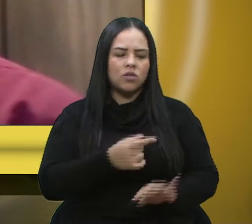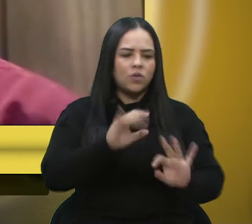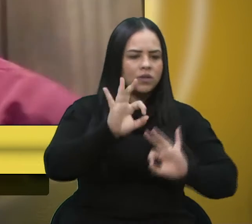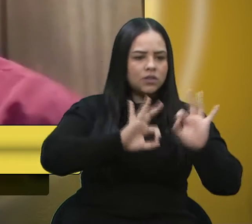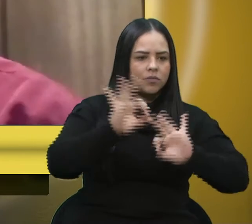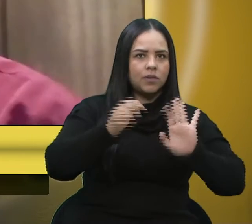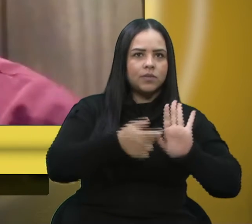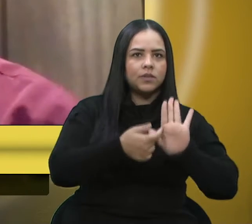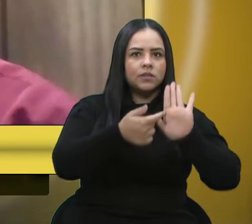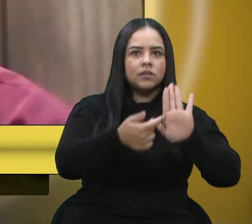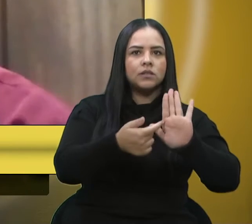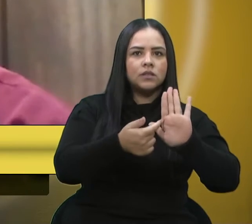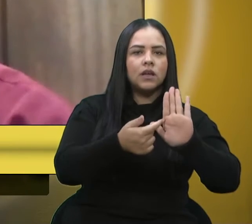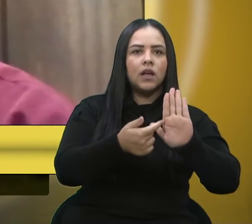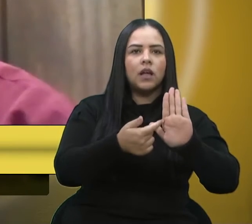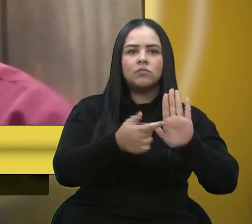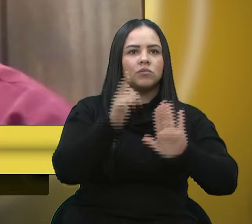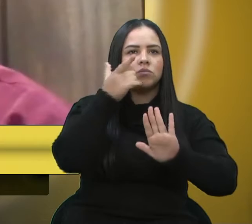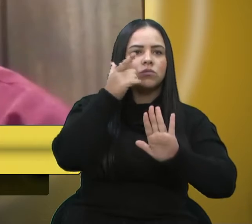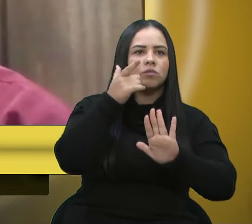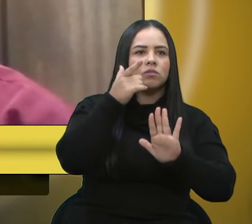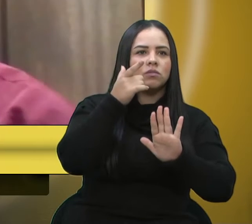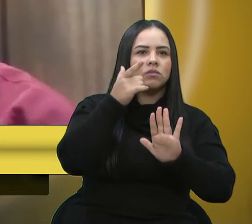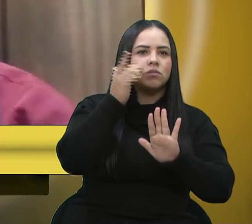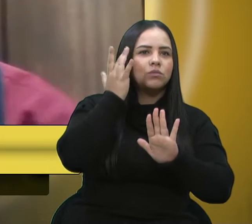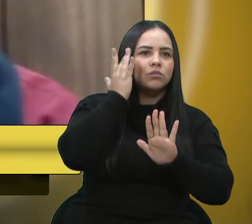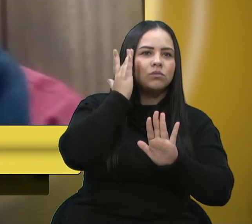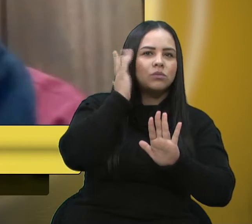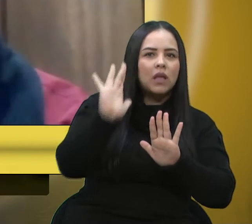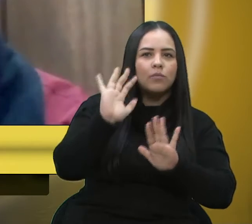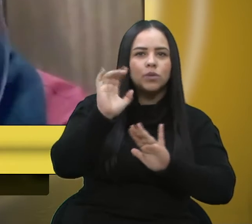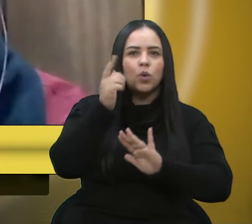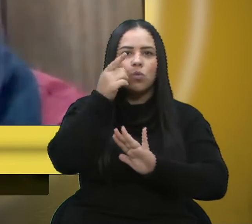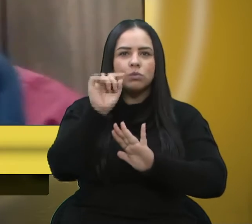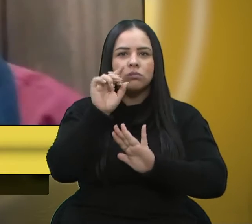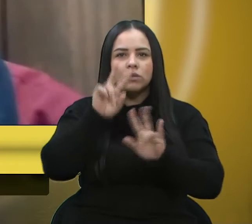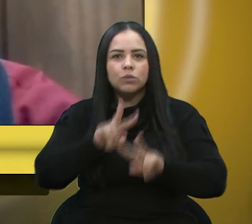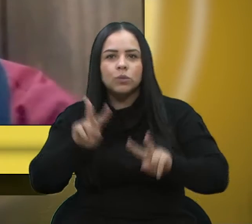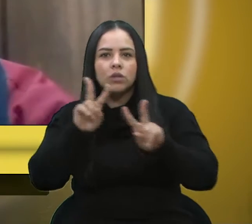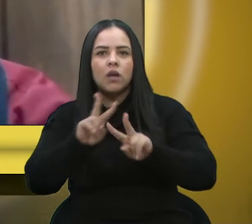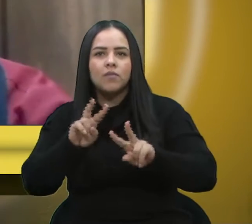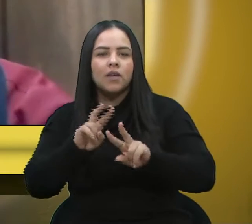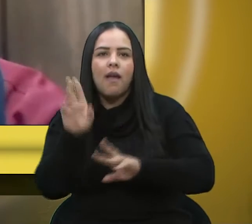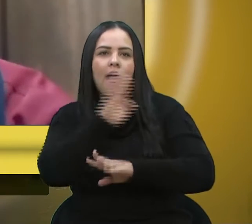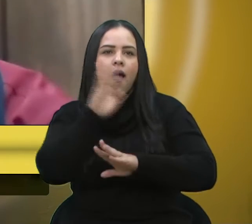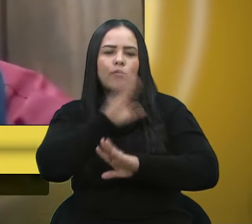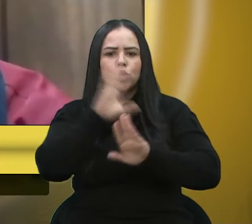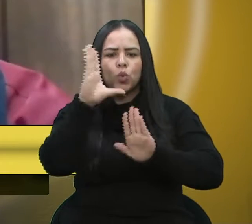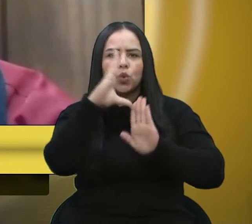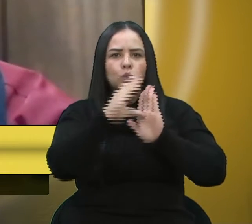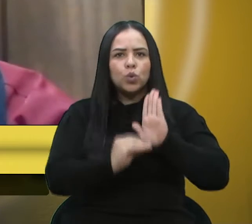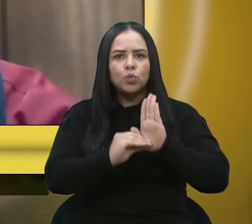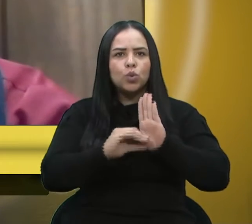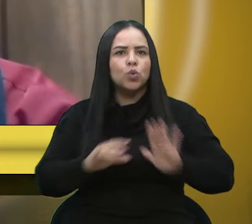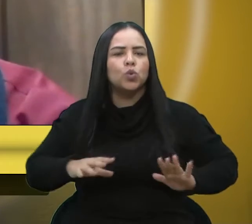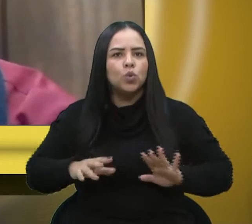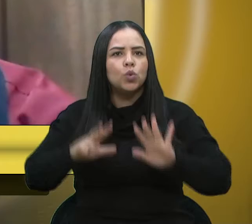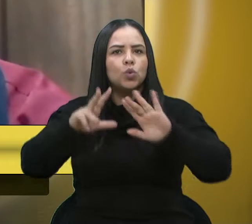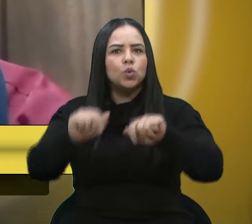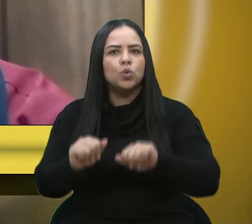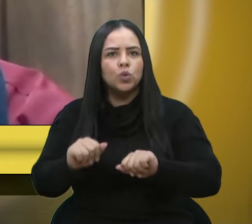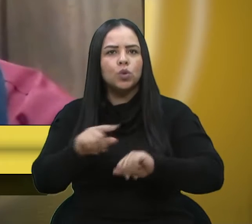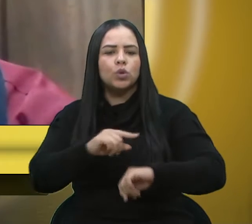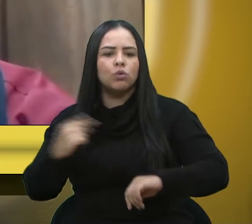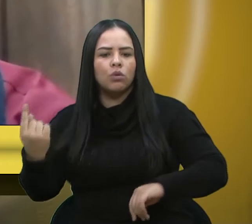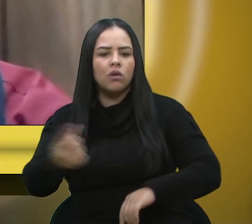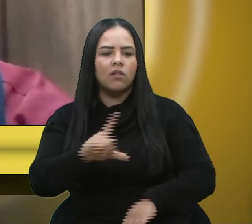apresentar, não sei se ficou legível, mas é um rápido resumo de tudo aquilo que a gente tem